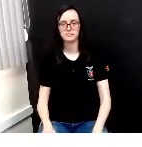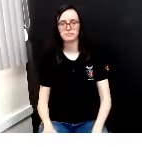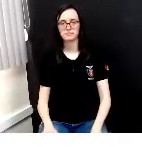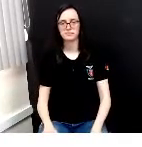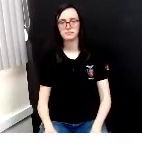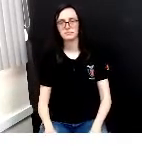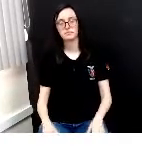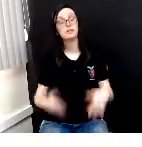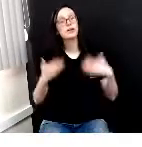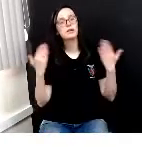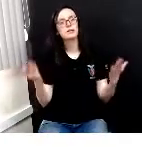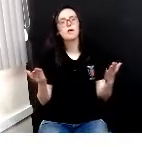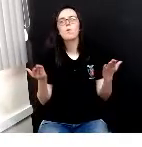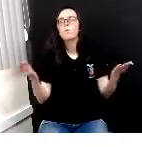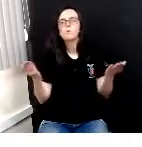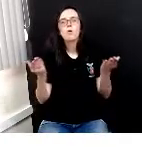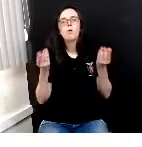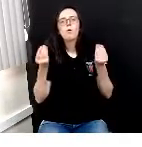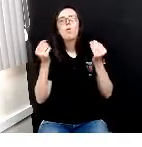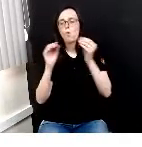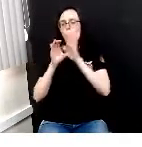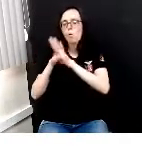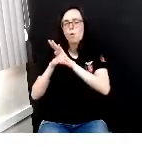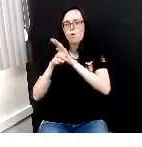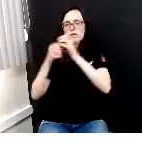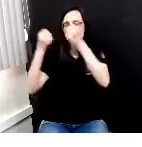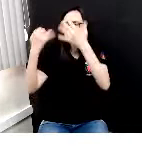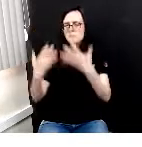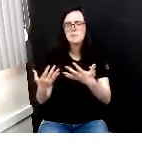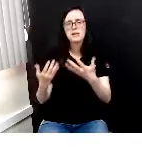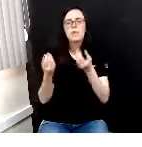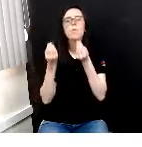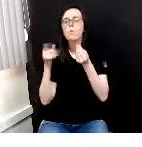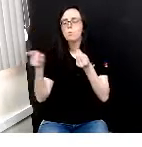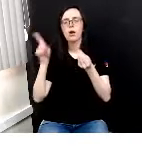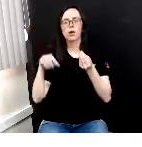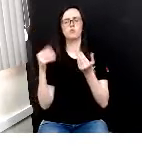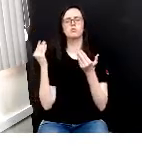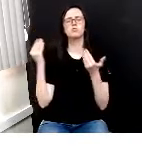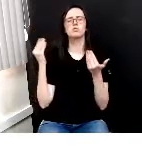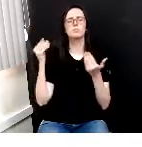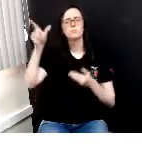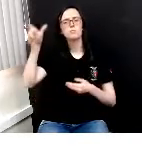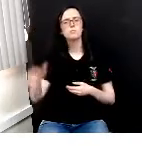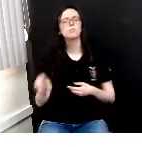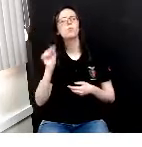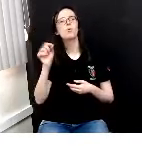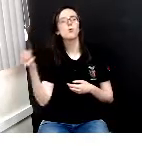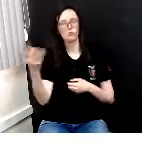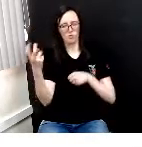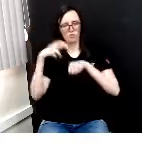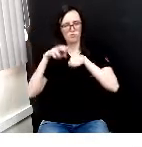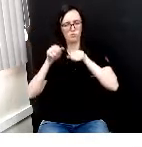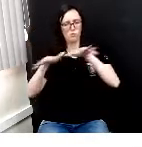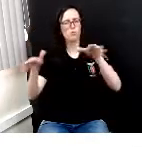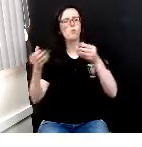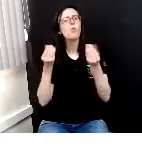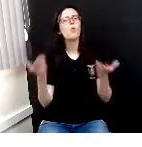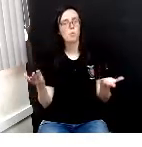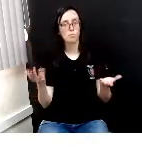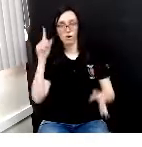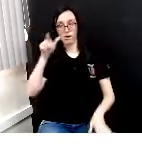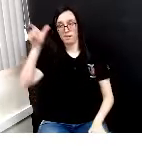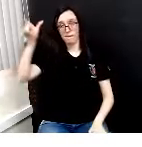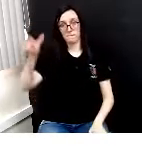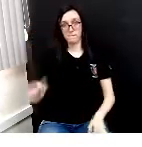Então, qual é a definição de um caso suspeito de infecção humana pelo novo coronavírus? É uma